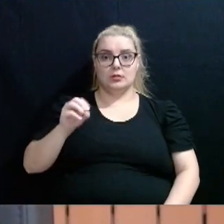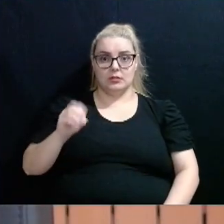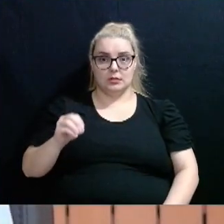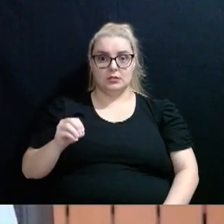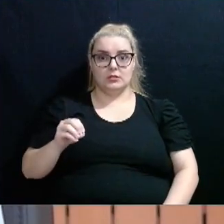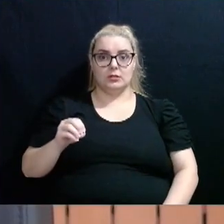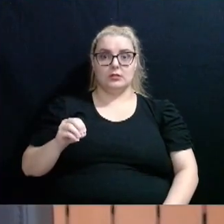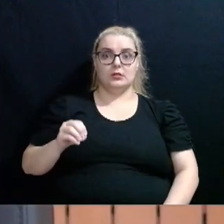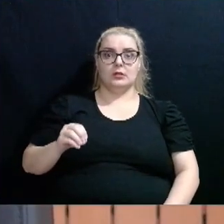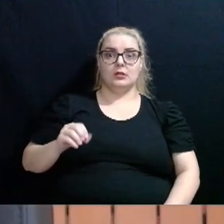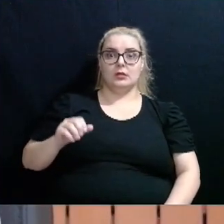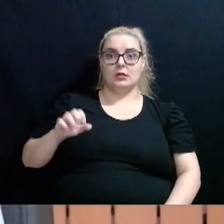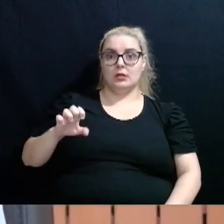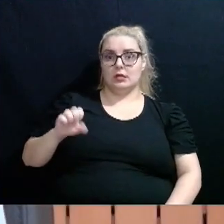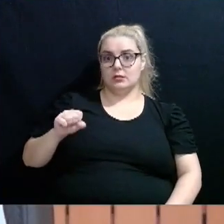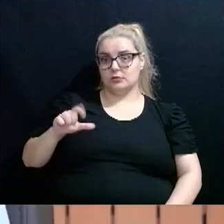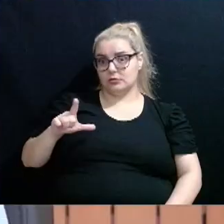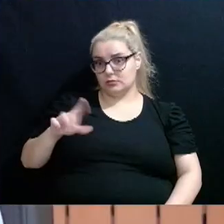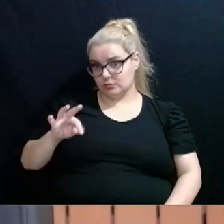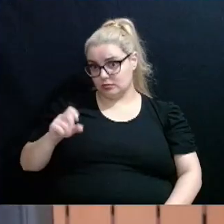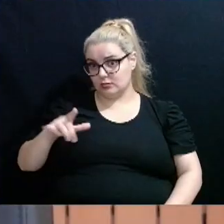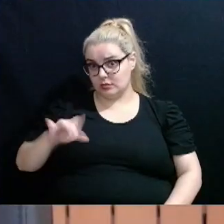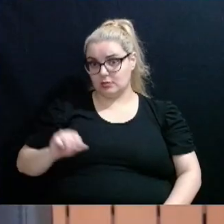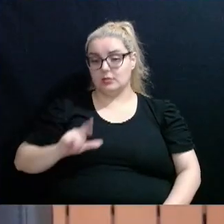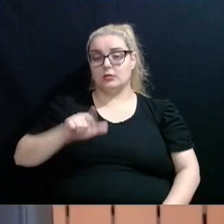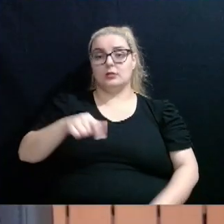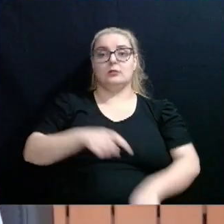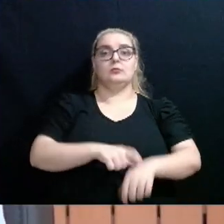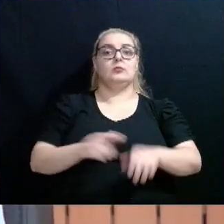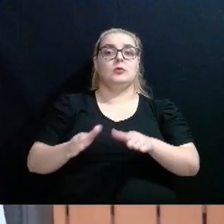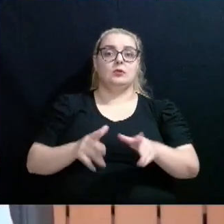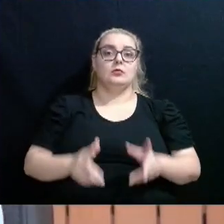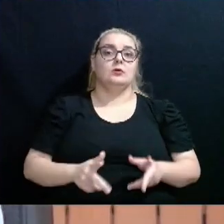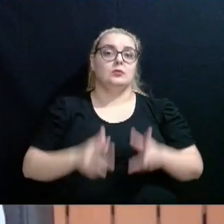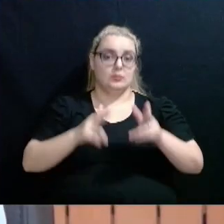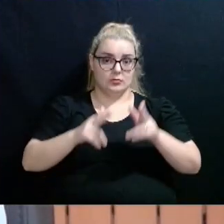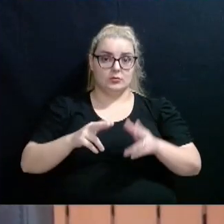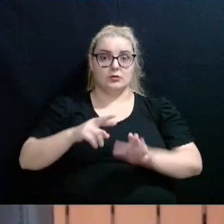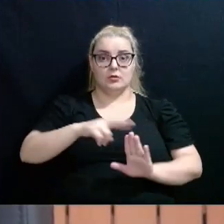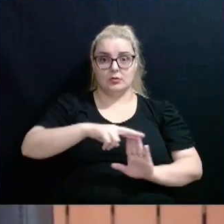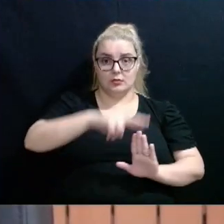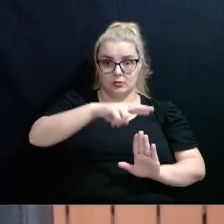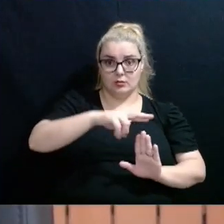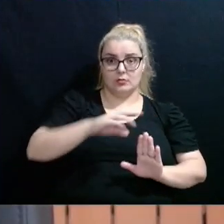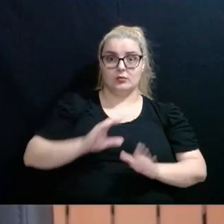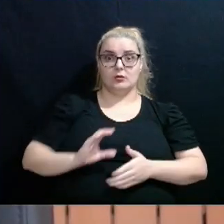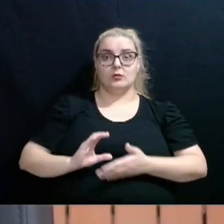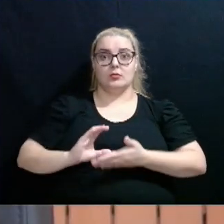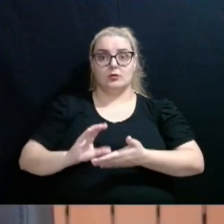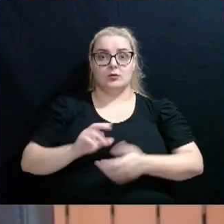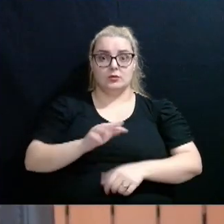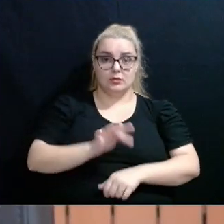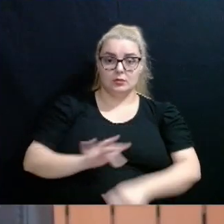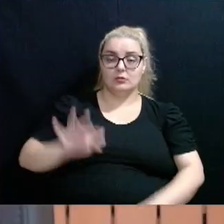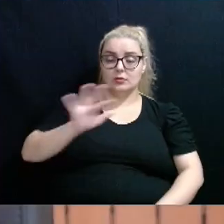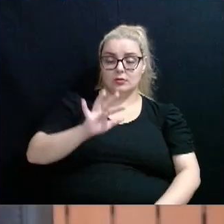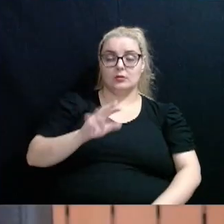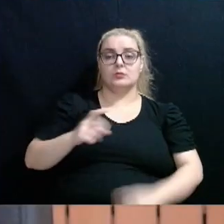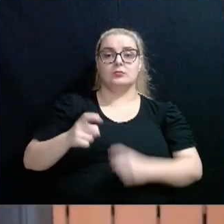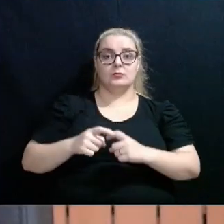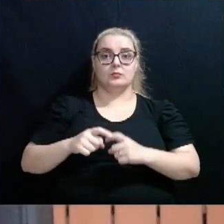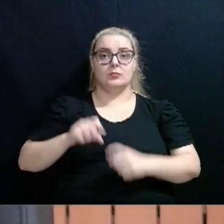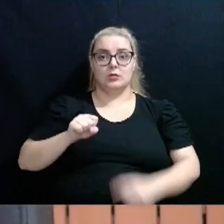no vídeo, no período posterior à suspensão da resolução do Conselho Federal de Medicina pelo STF, a